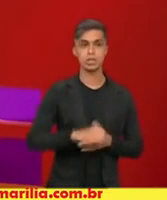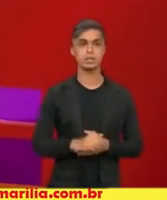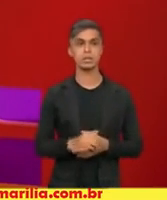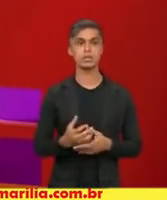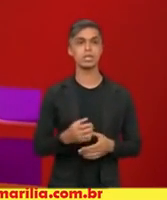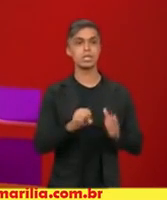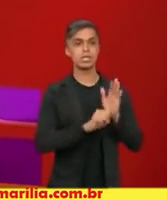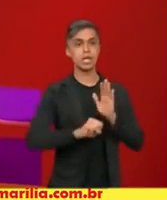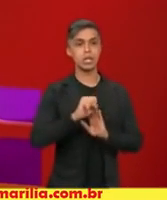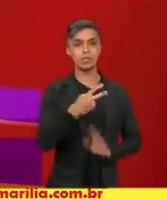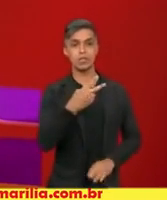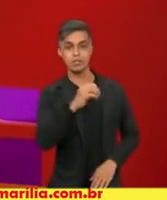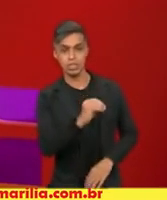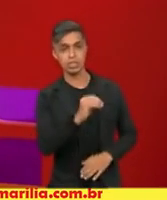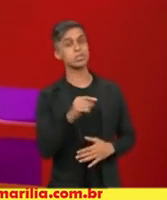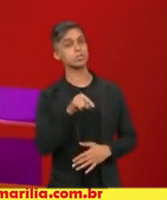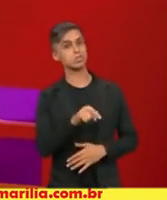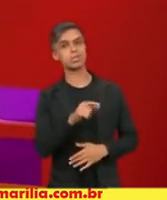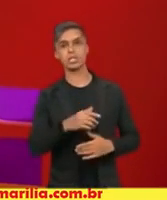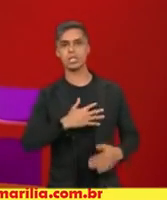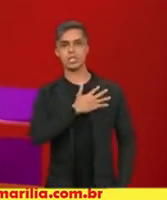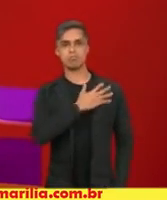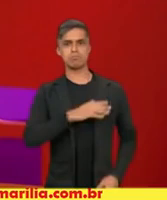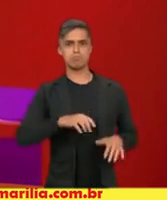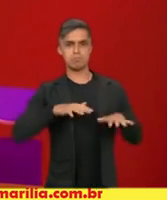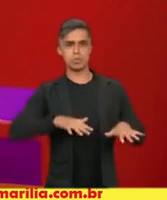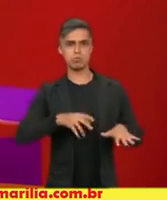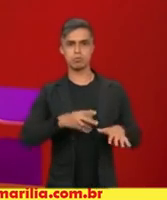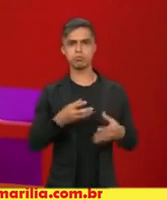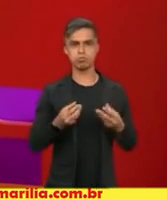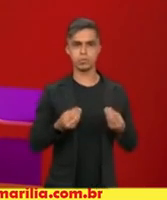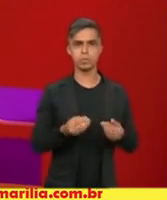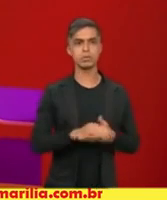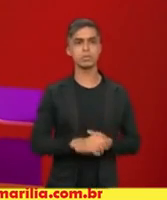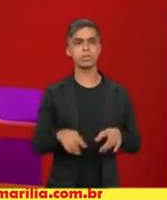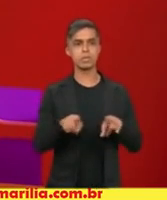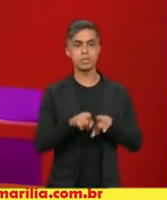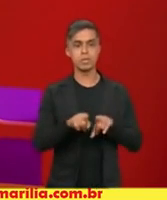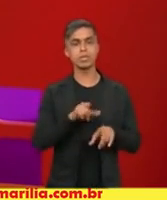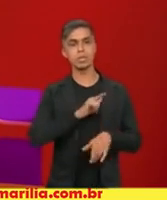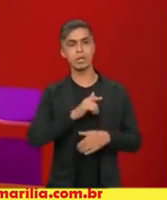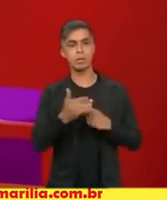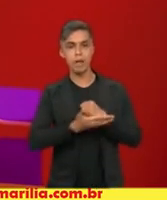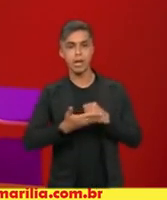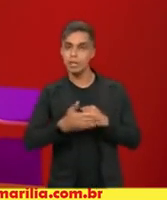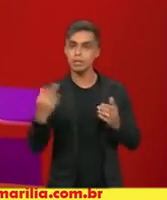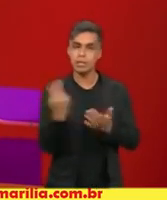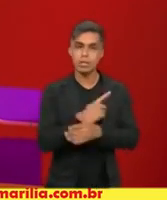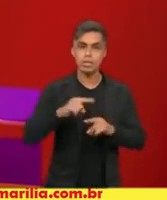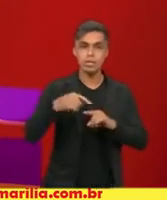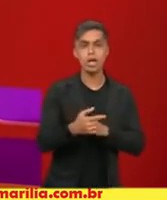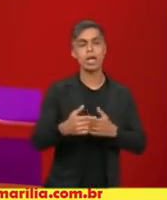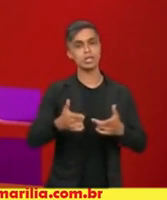XX brasileiro, que foi um século bastante militar, para dizer o mínimo, né, tem suas bases justamente nesse momento posterior à Guerra